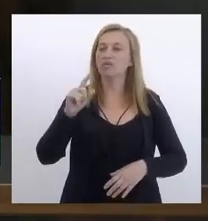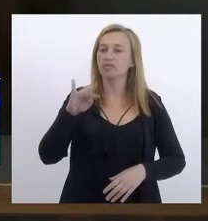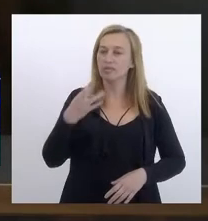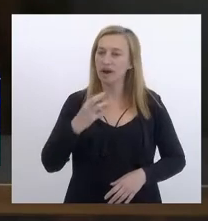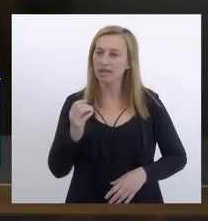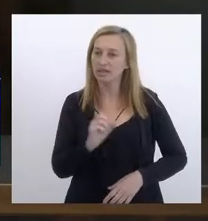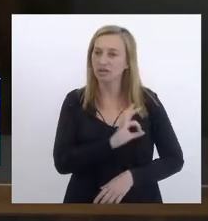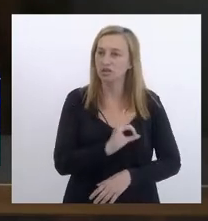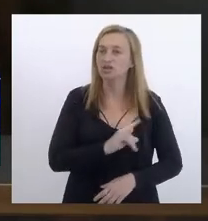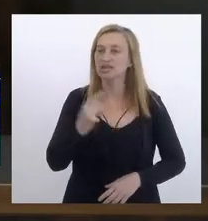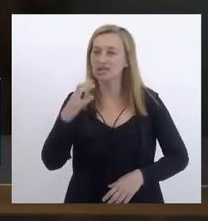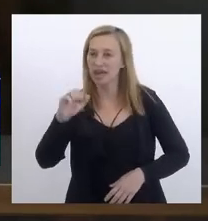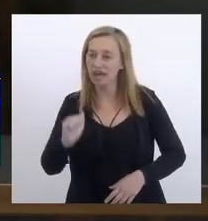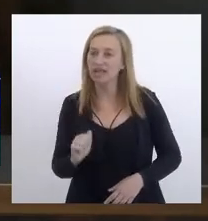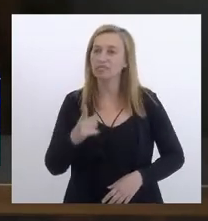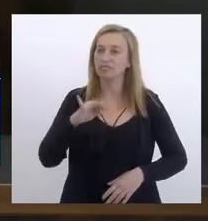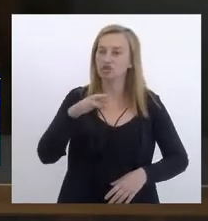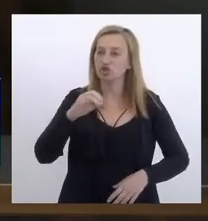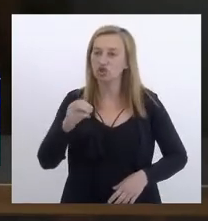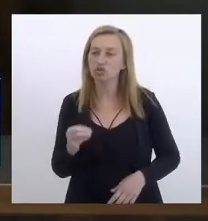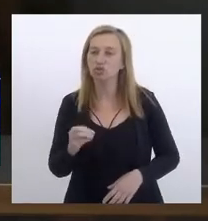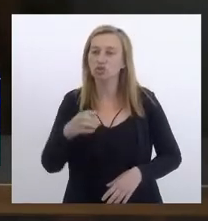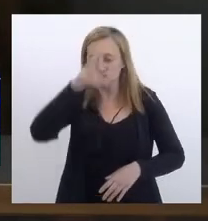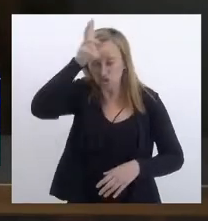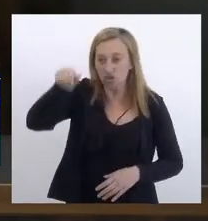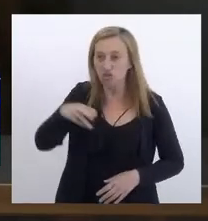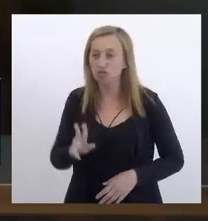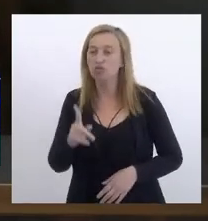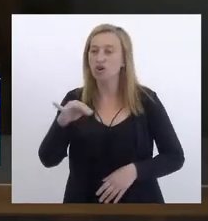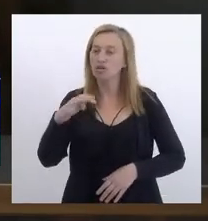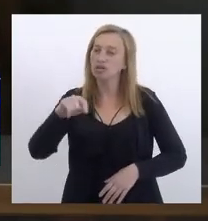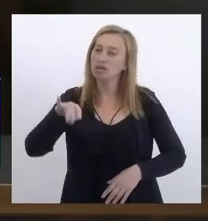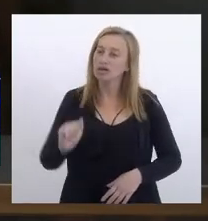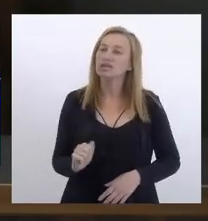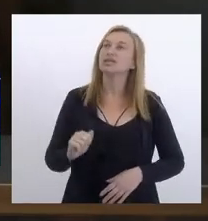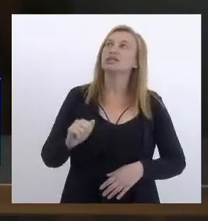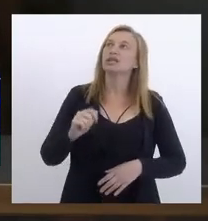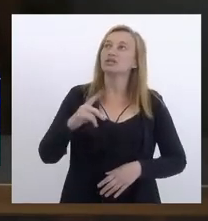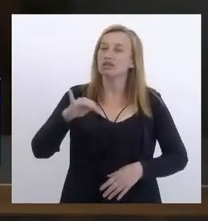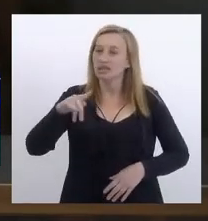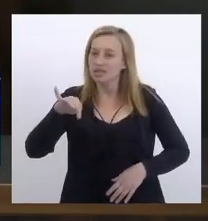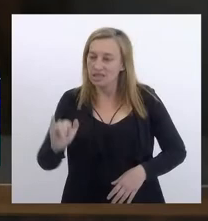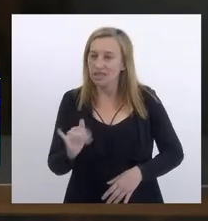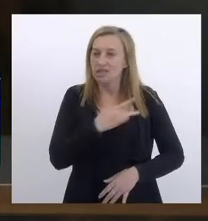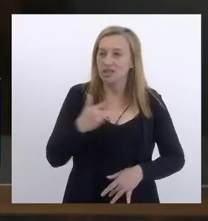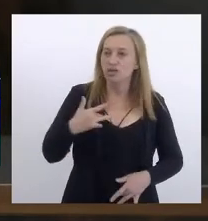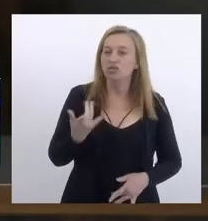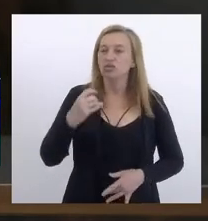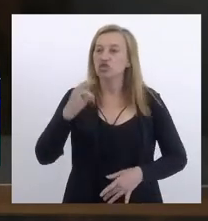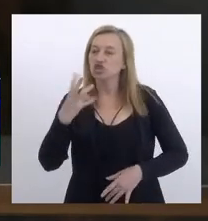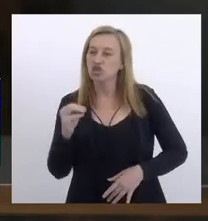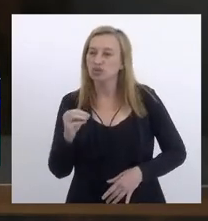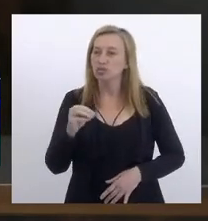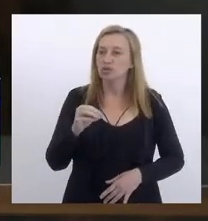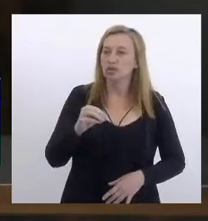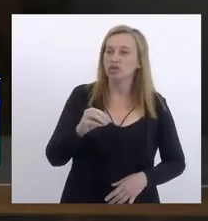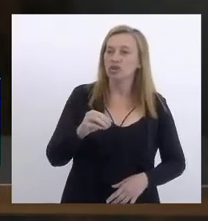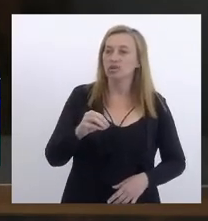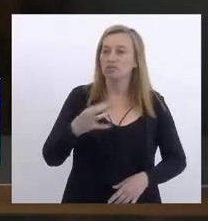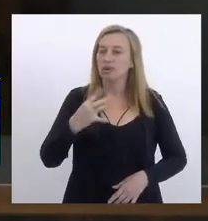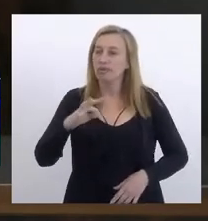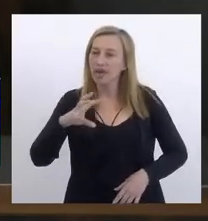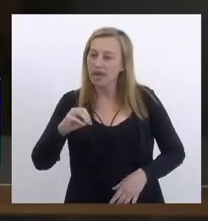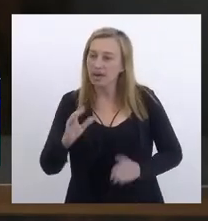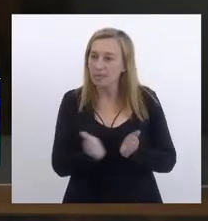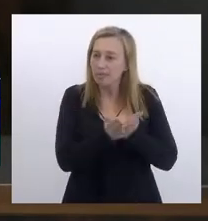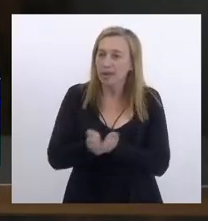Célia Jordão, Marcelo Dino, Luiz Paulo, Tia Ju, Valdo Ceasa, doutor Deodalto, Vodeci da Saúde, Marcelo Cabeleireiro, Chico Machado, Bebeto,